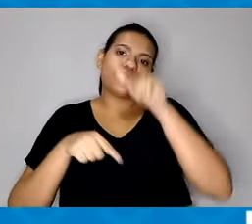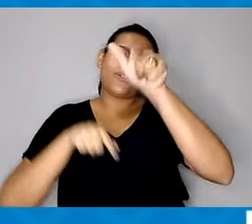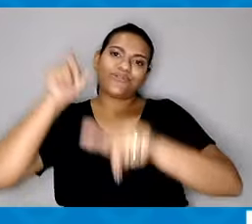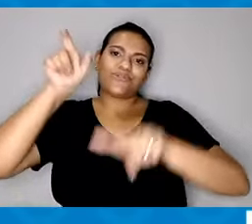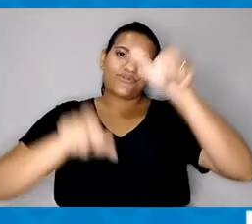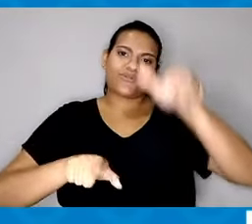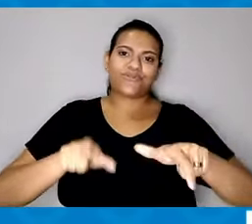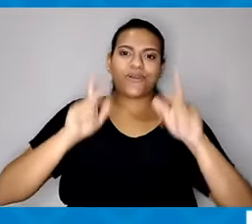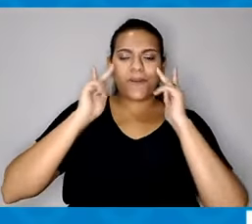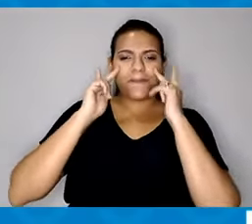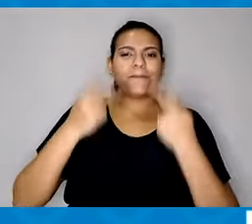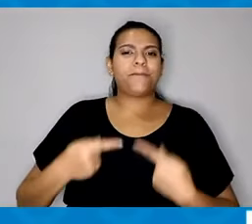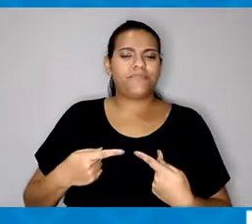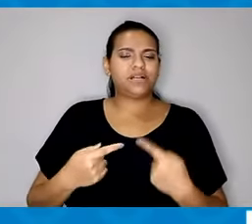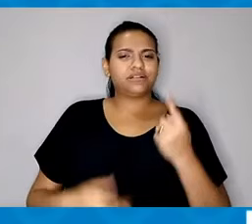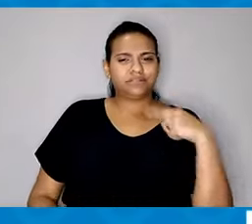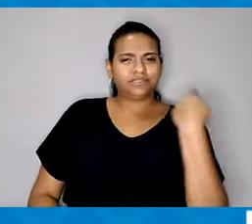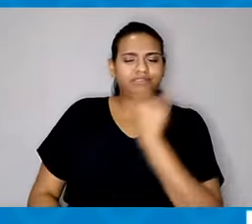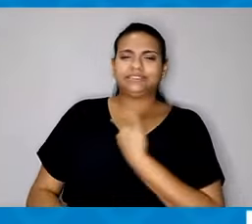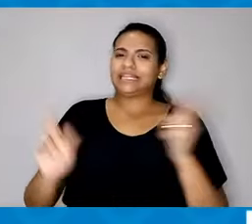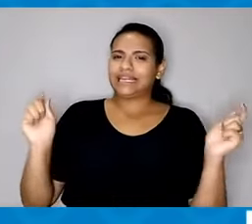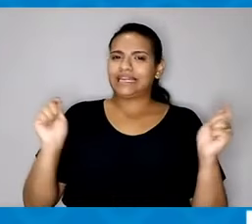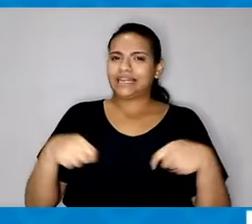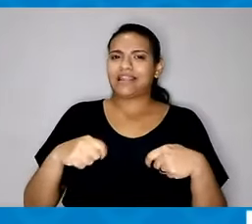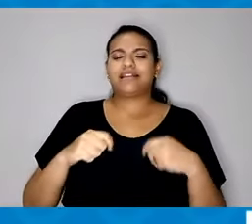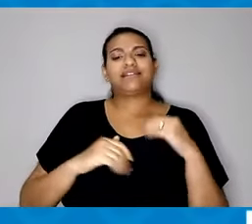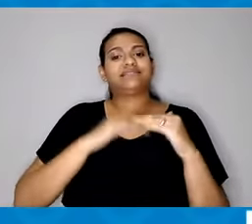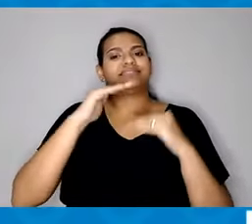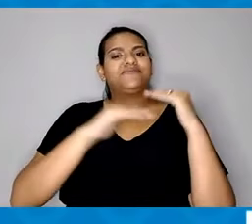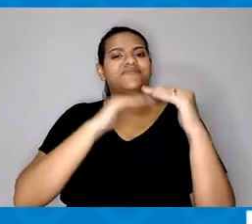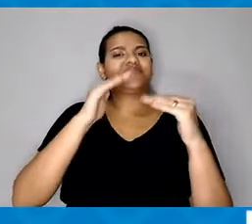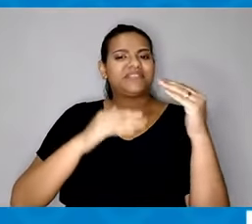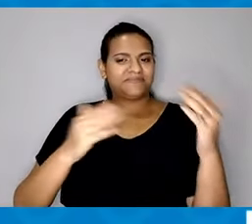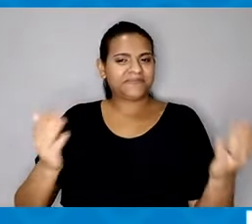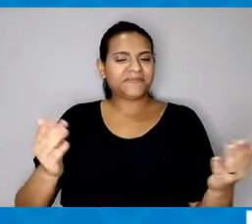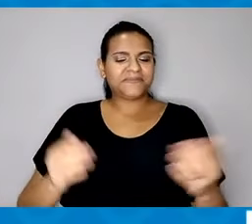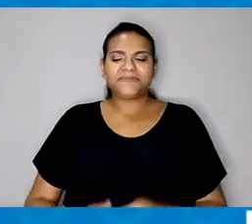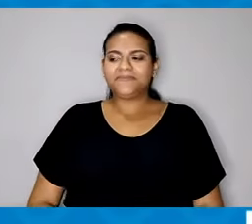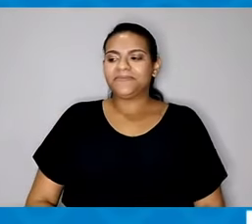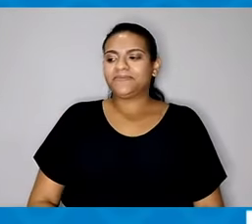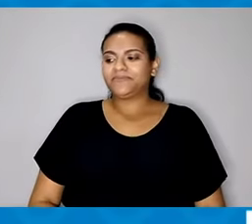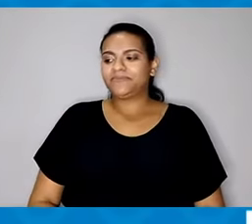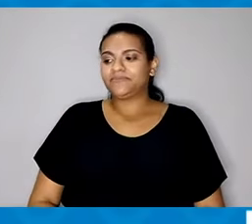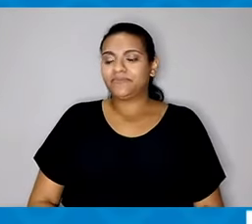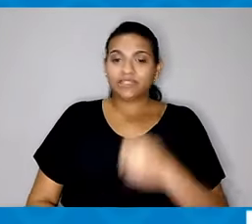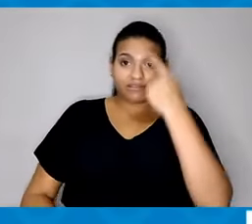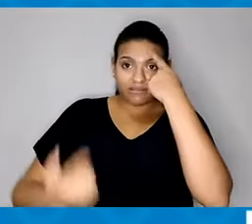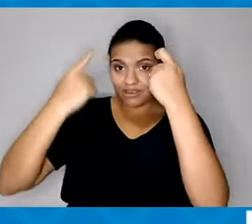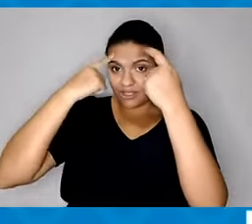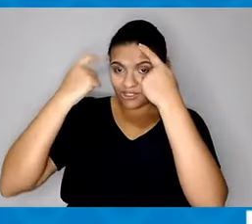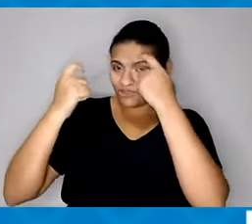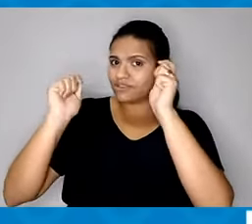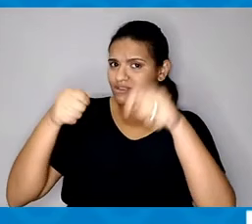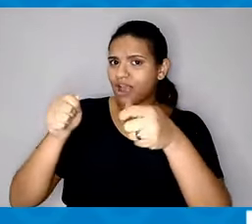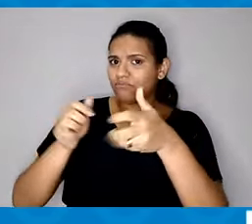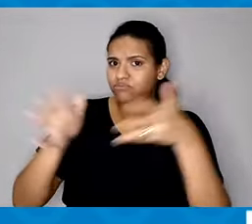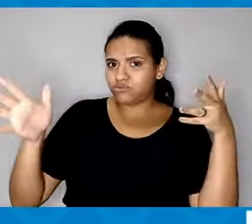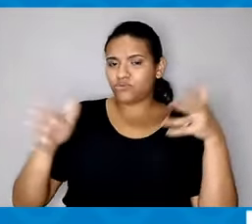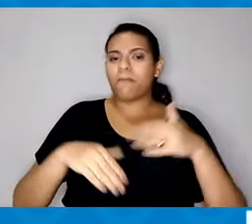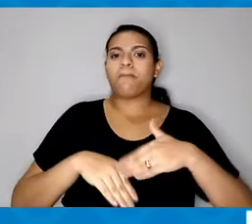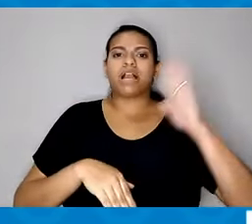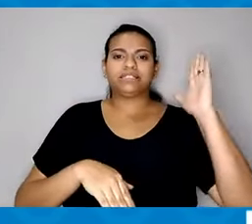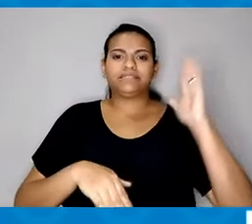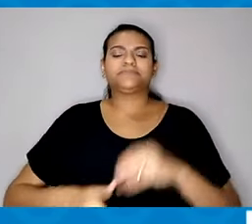como desenvolver, né, esse potencial criativo. E quais seriam, uma das perguntas